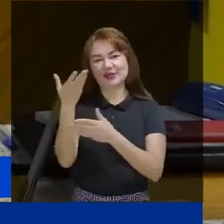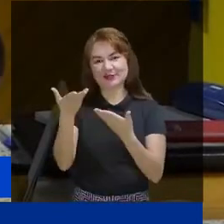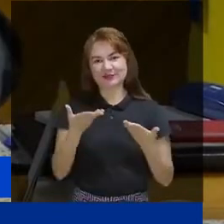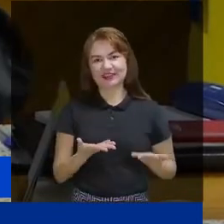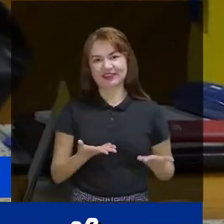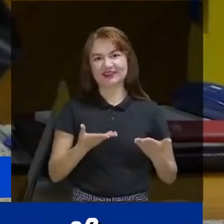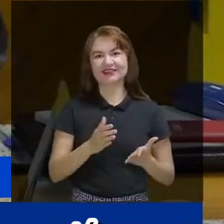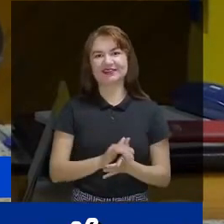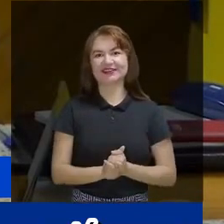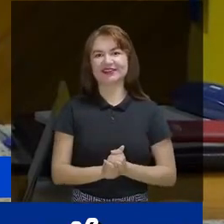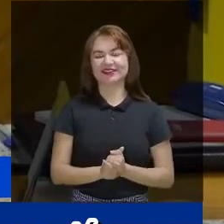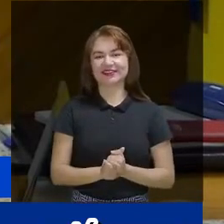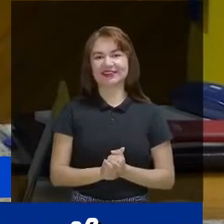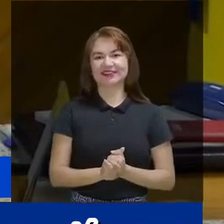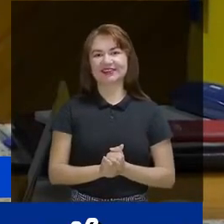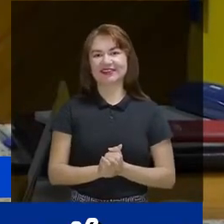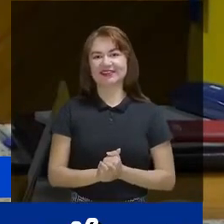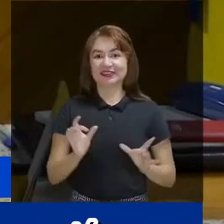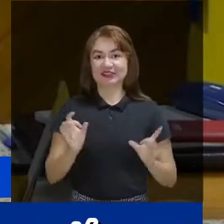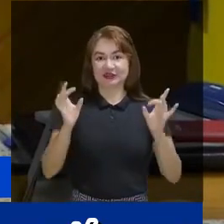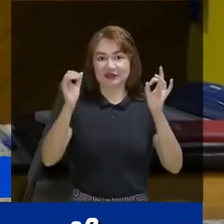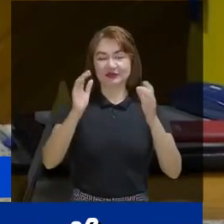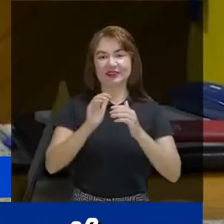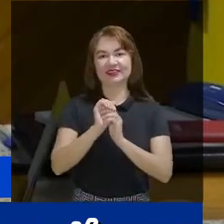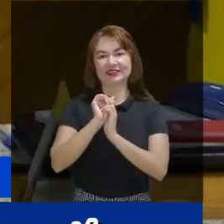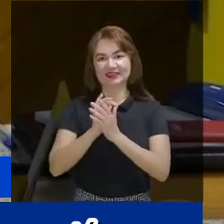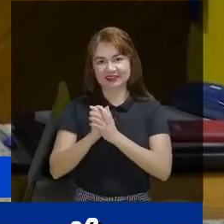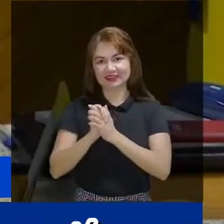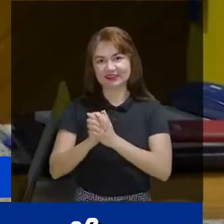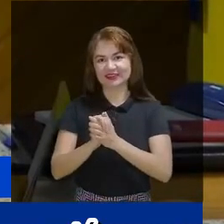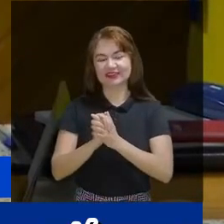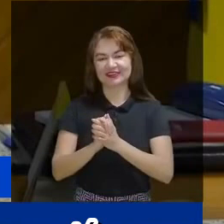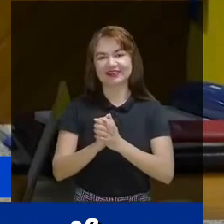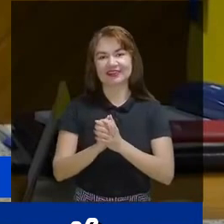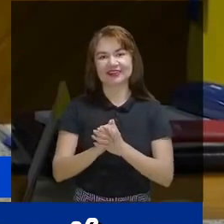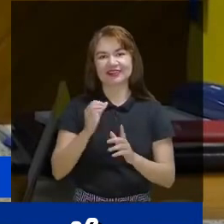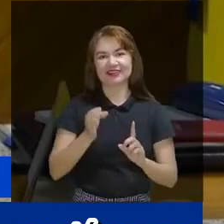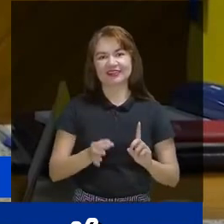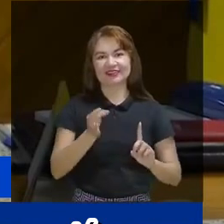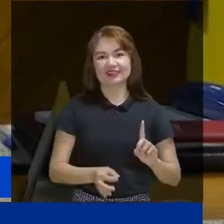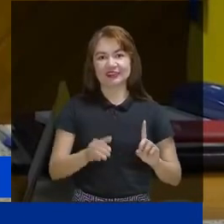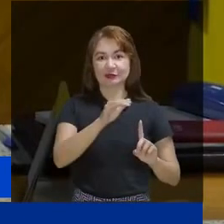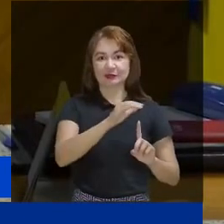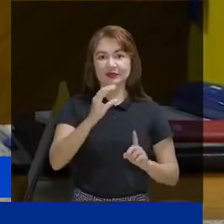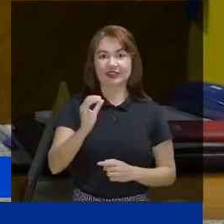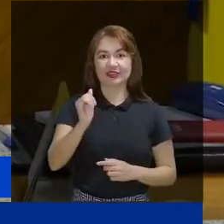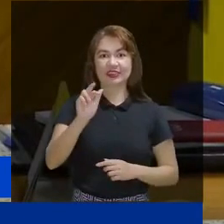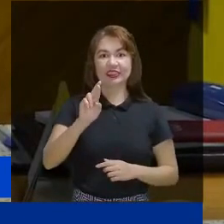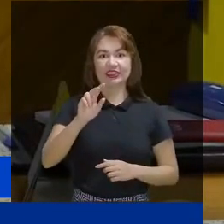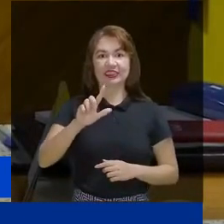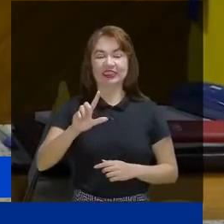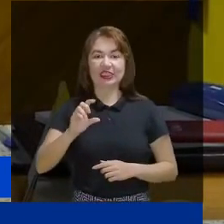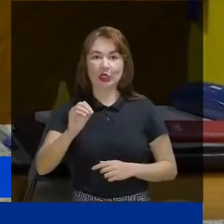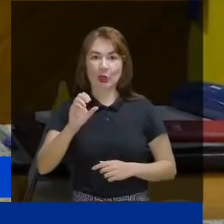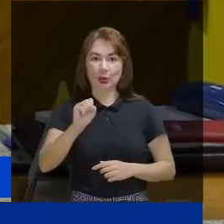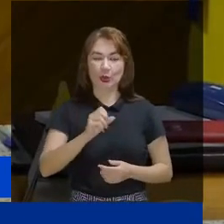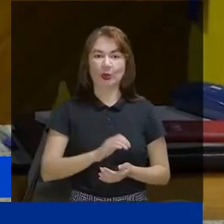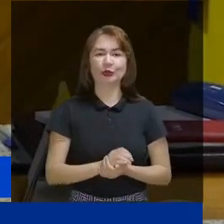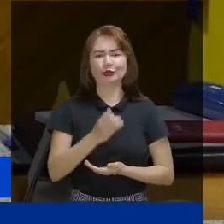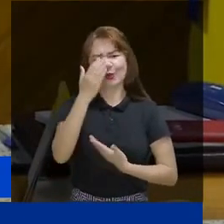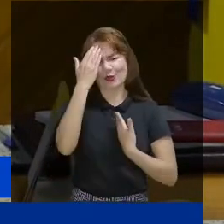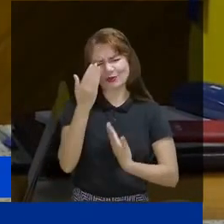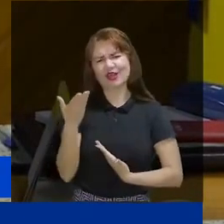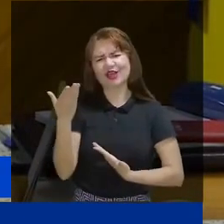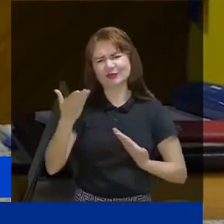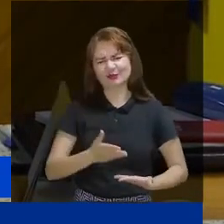muito bem-vindos. Dou uma saudação especial ao desembargador Carlos Torque, que está conosco, né? Obrigado, Torque, por atender a convocação. Boa